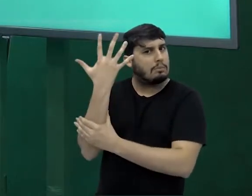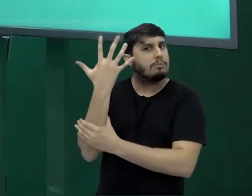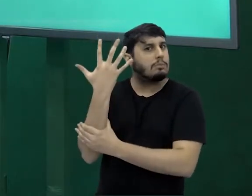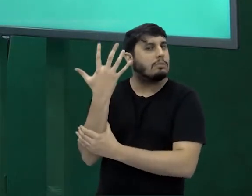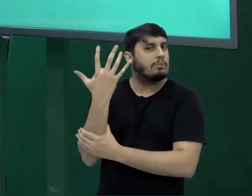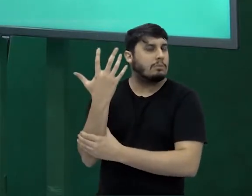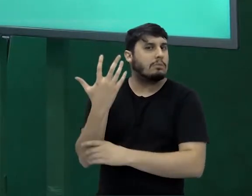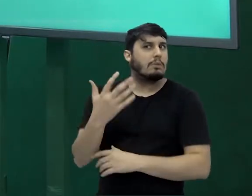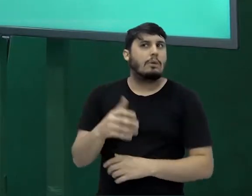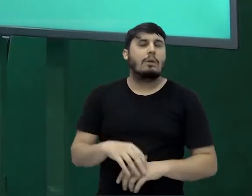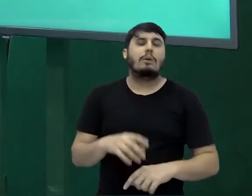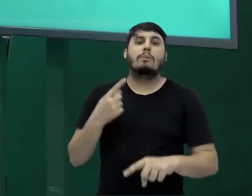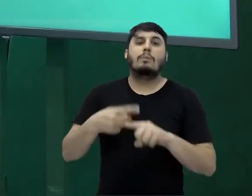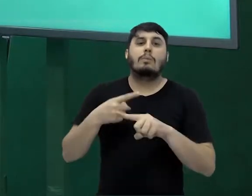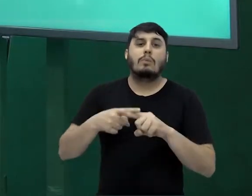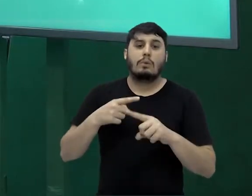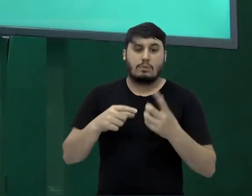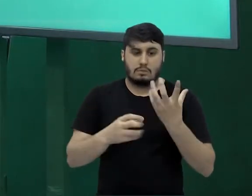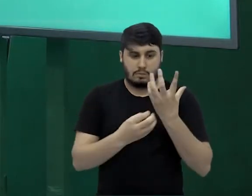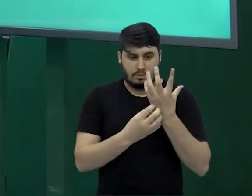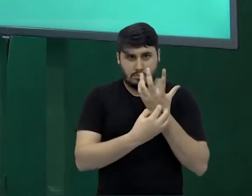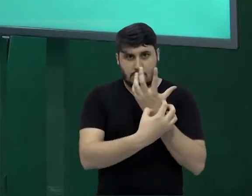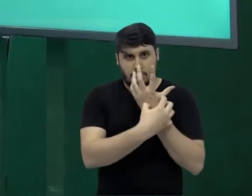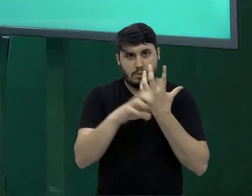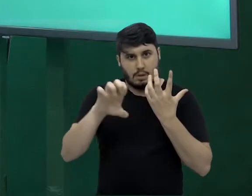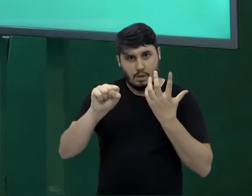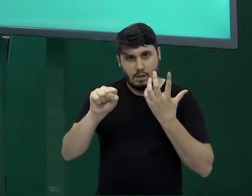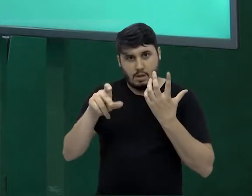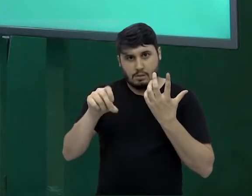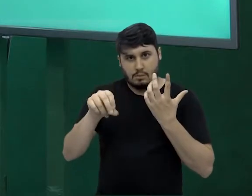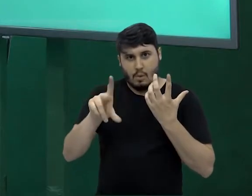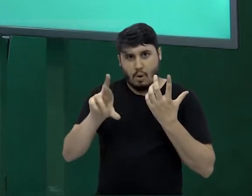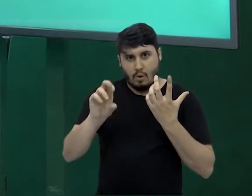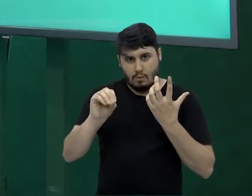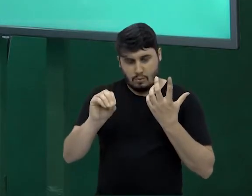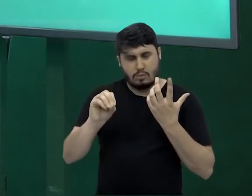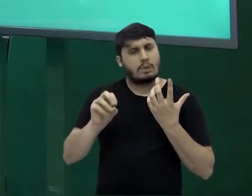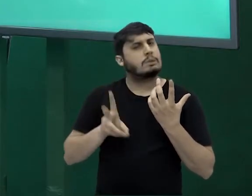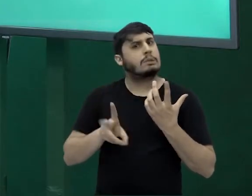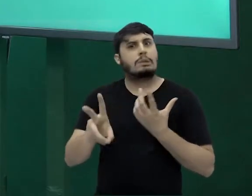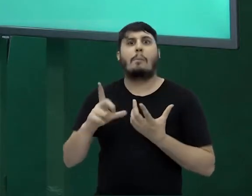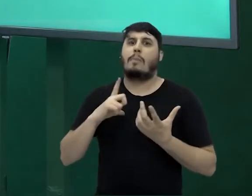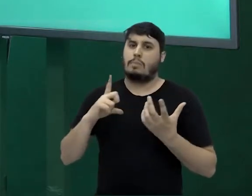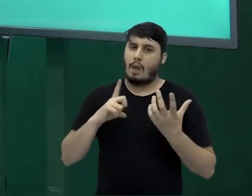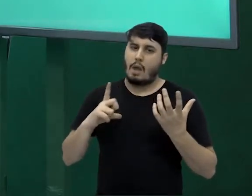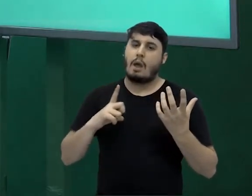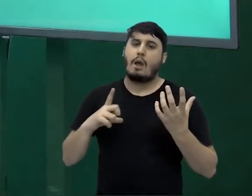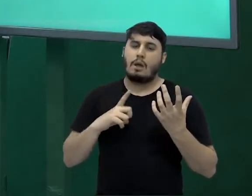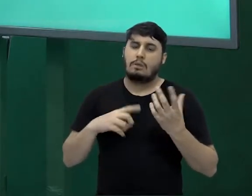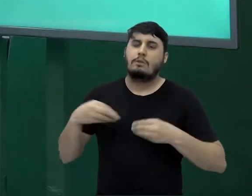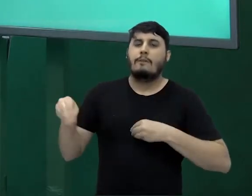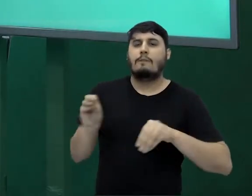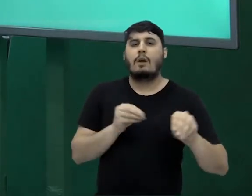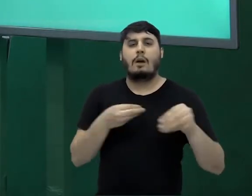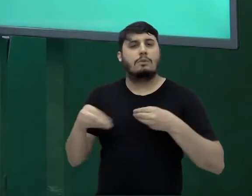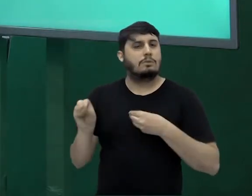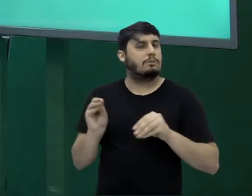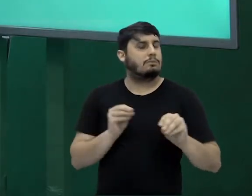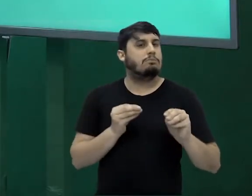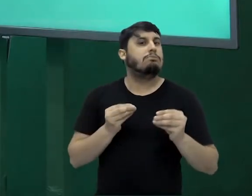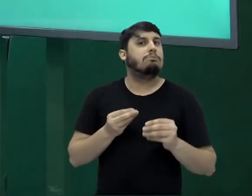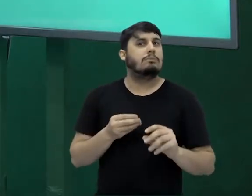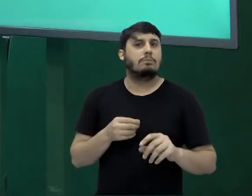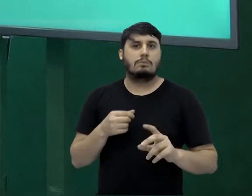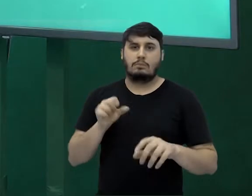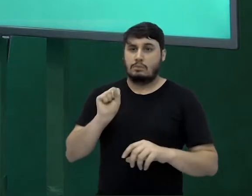haploide. Lembra disso, os esporos são sempre haploides, ok? Ok. Se você vai para um ambiente